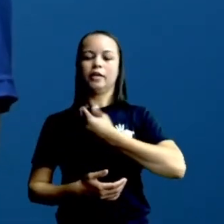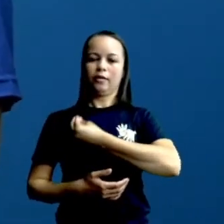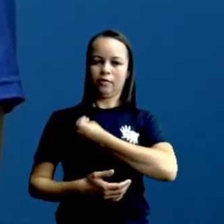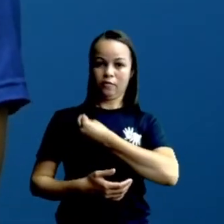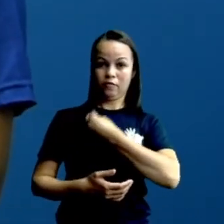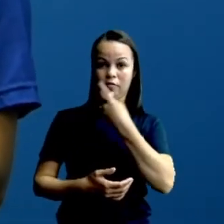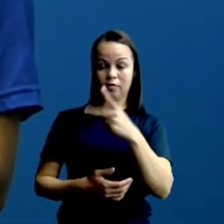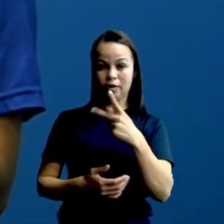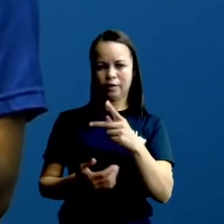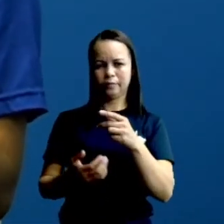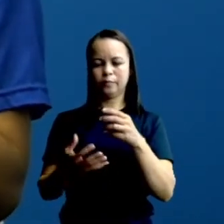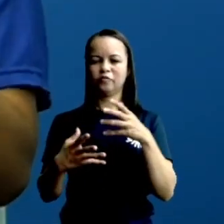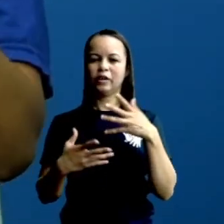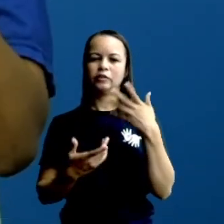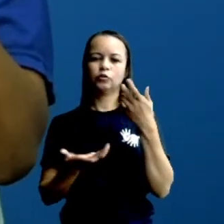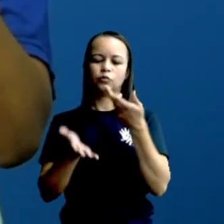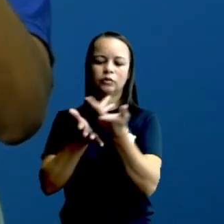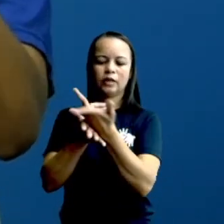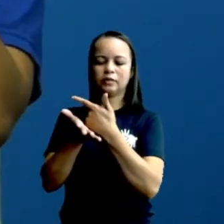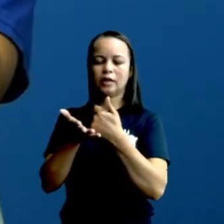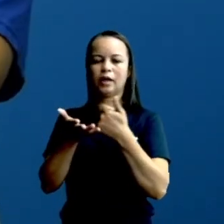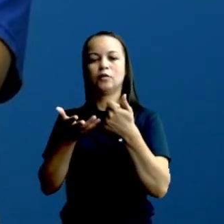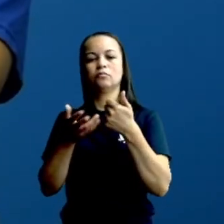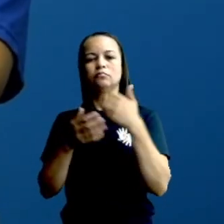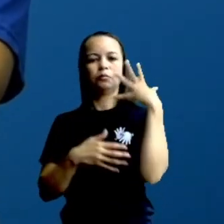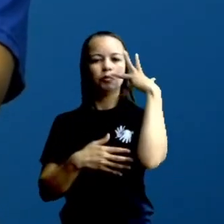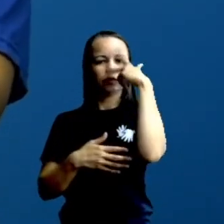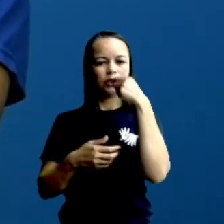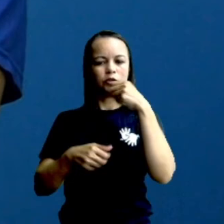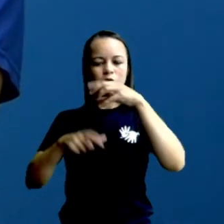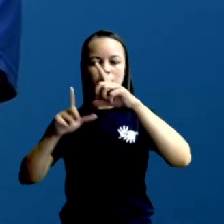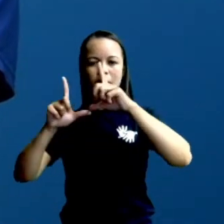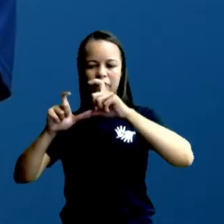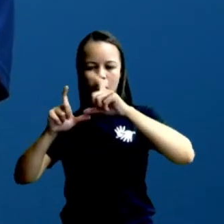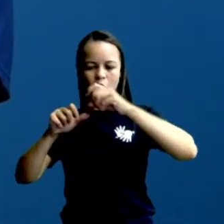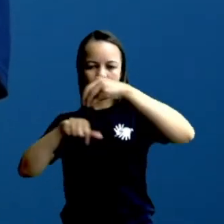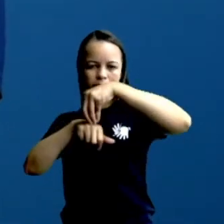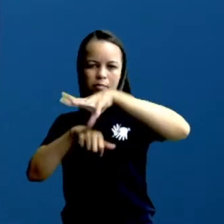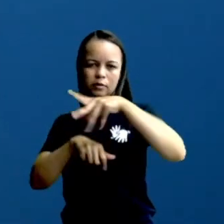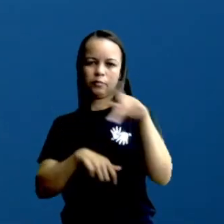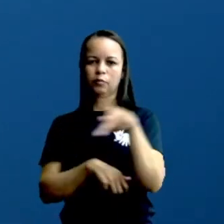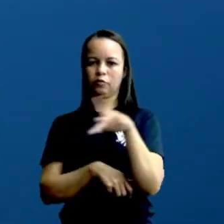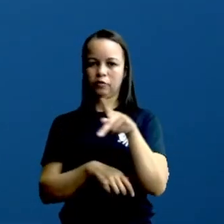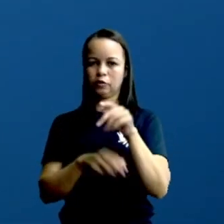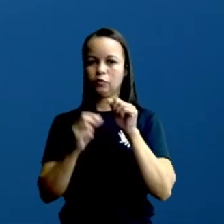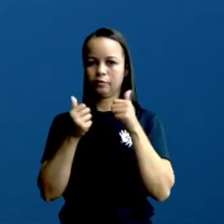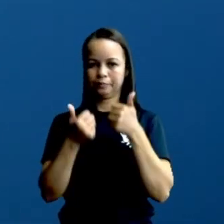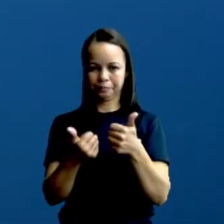o seu desenho bem bonito. Tira a foto e manda para o teu professor, tá certo?